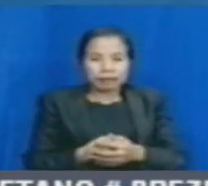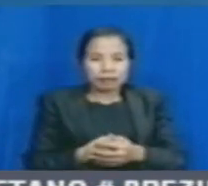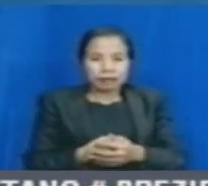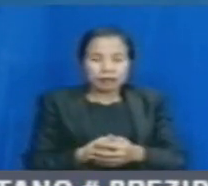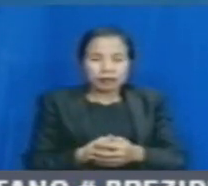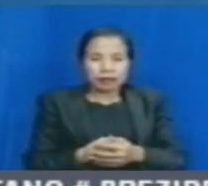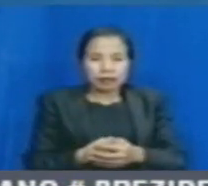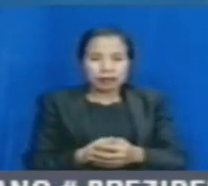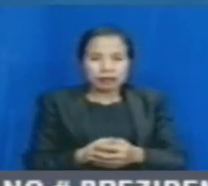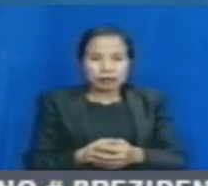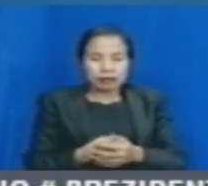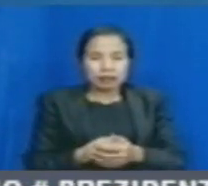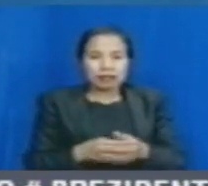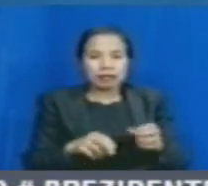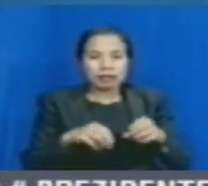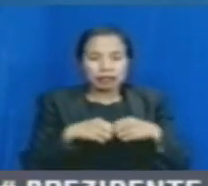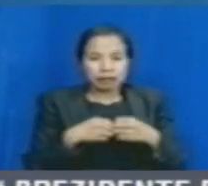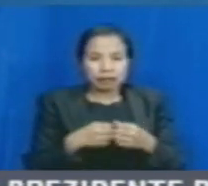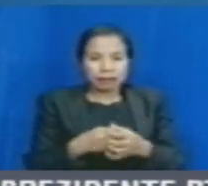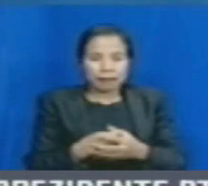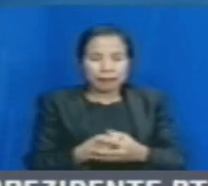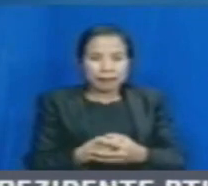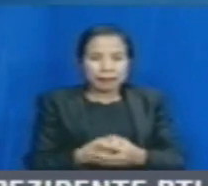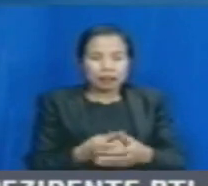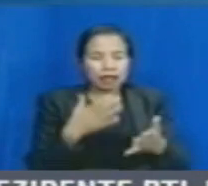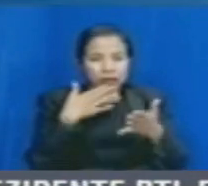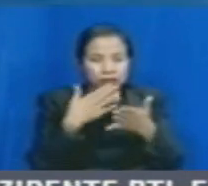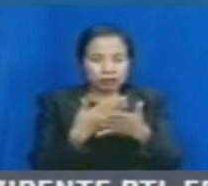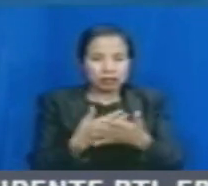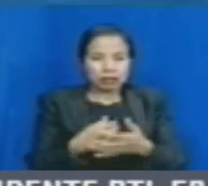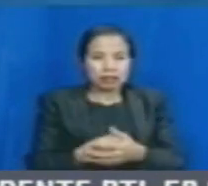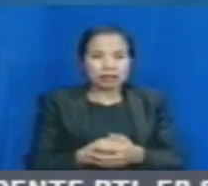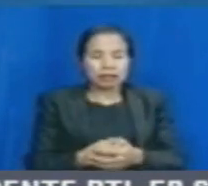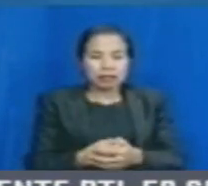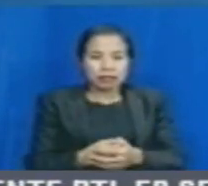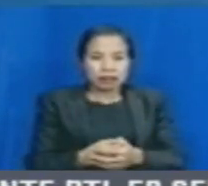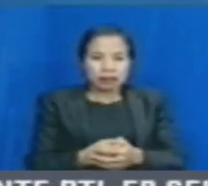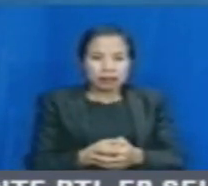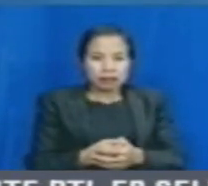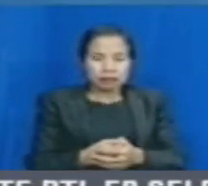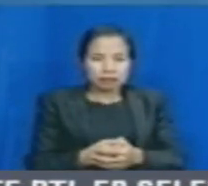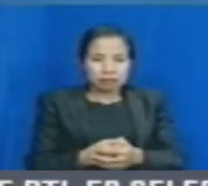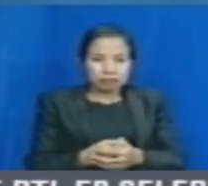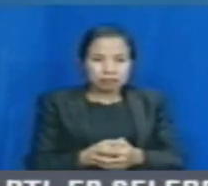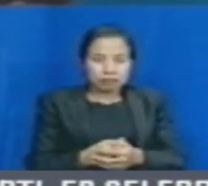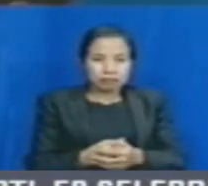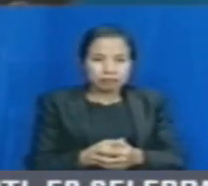e Timor Leste tona desvantagem usi integração ba organização